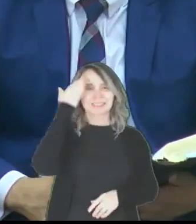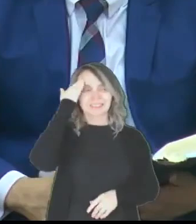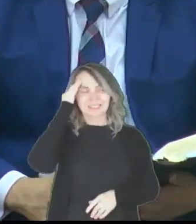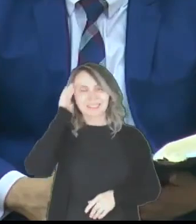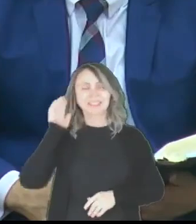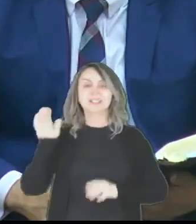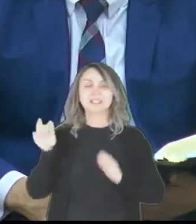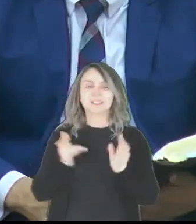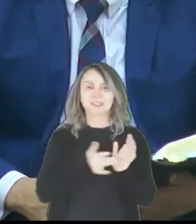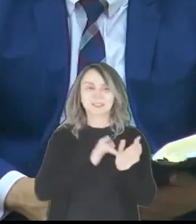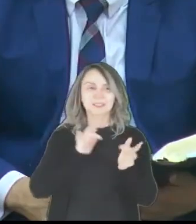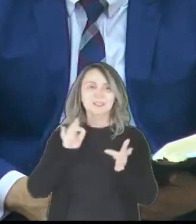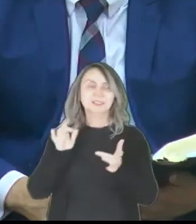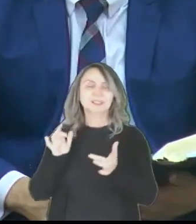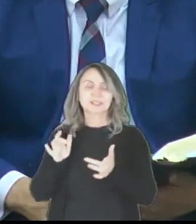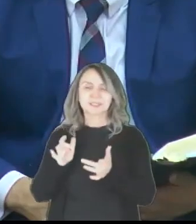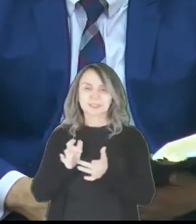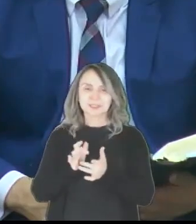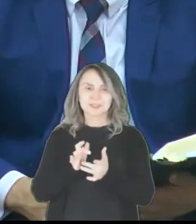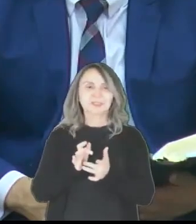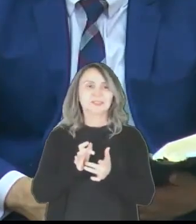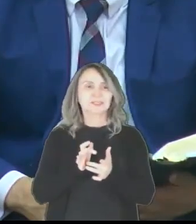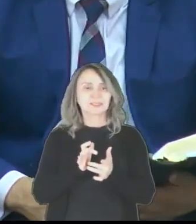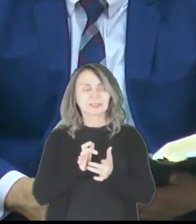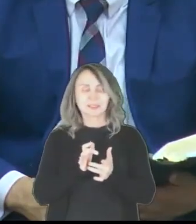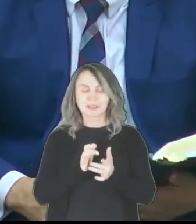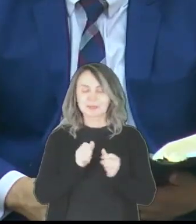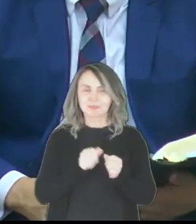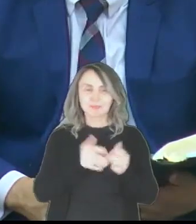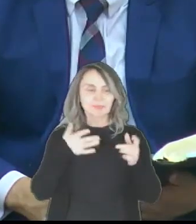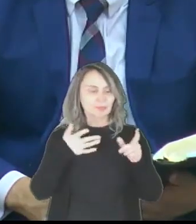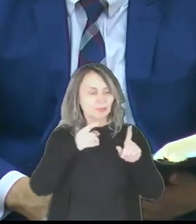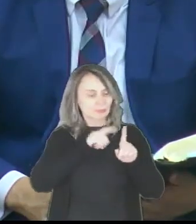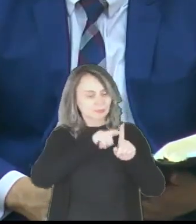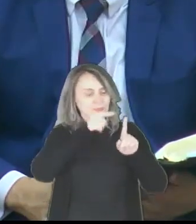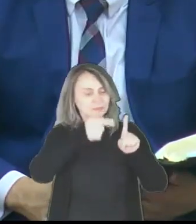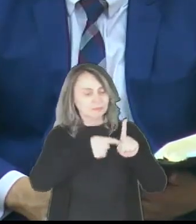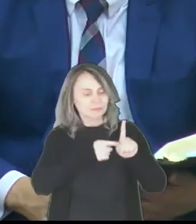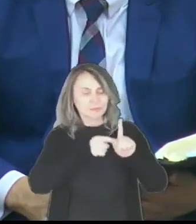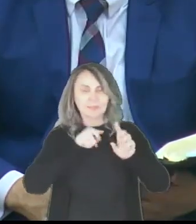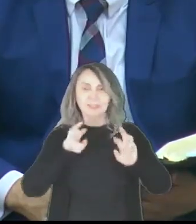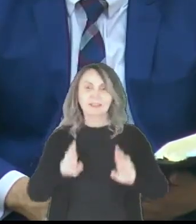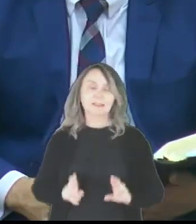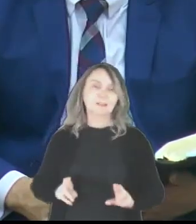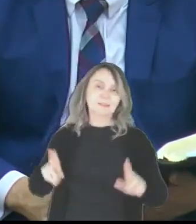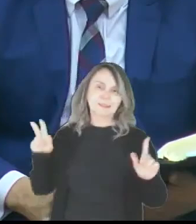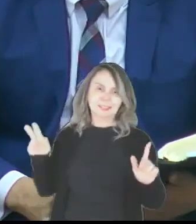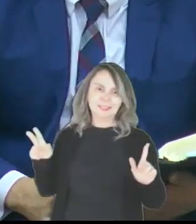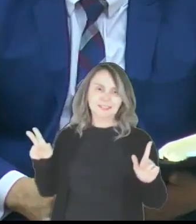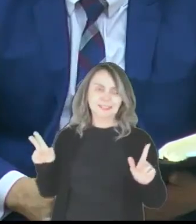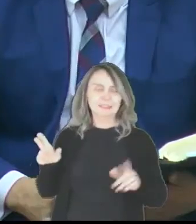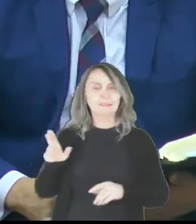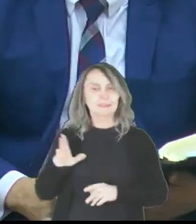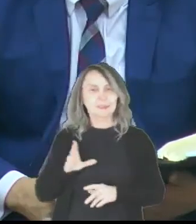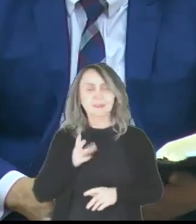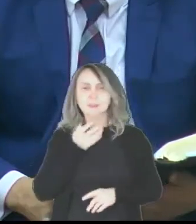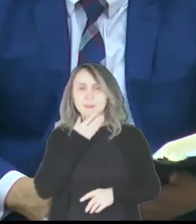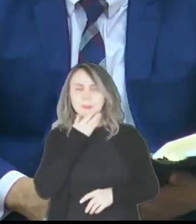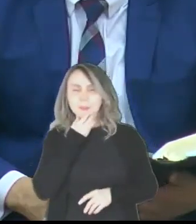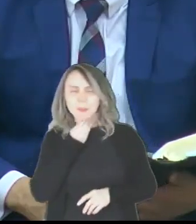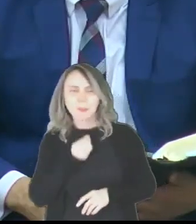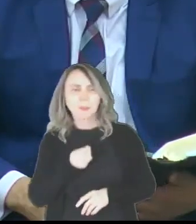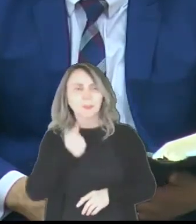ele foi concebido diferente dos demais homens. Os outros homens são concebidos, as pessoas